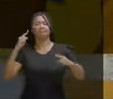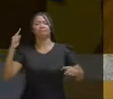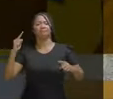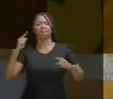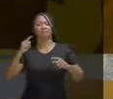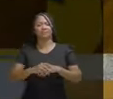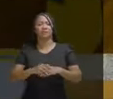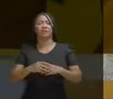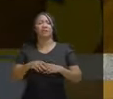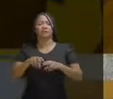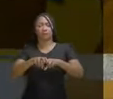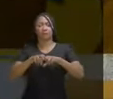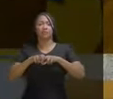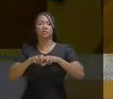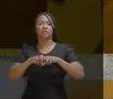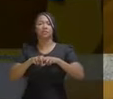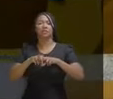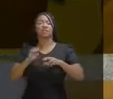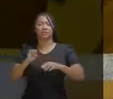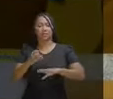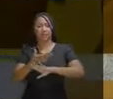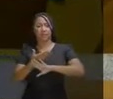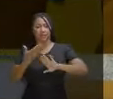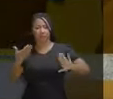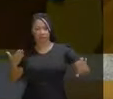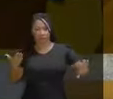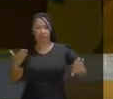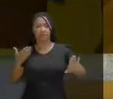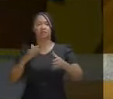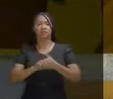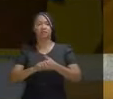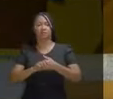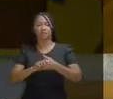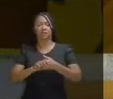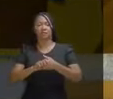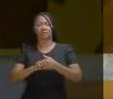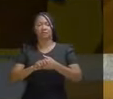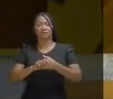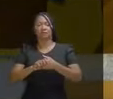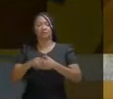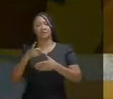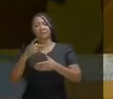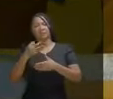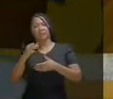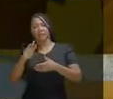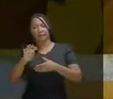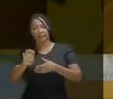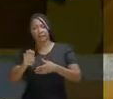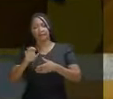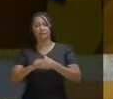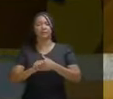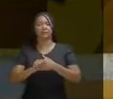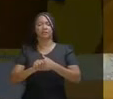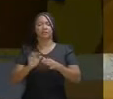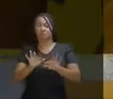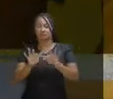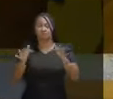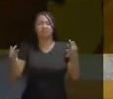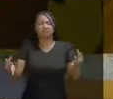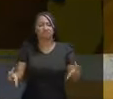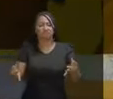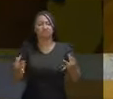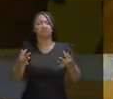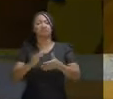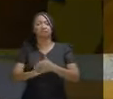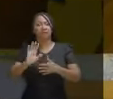Superior. Portanto, se afastada a conclusão desse tribunal pelo TSE, descabe a simples reafirmação